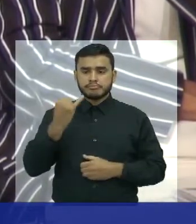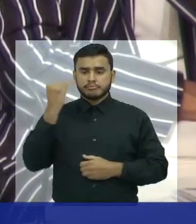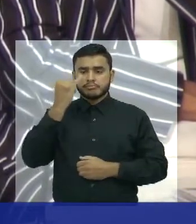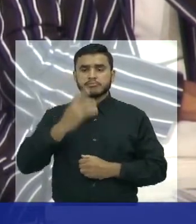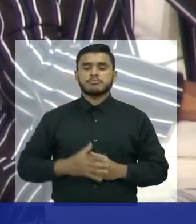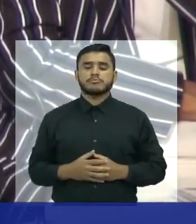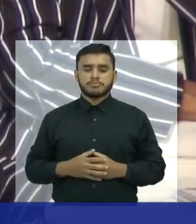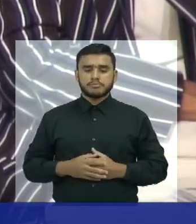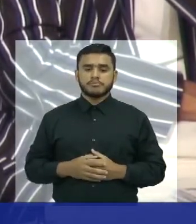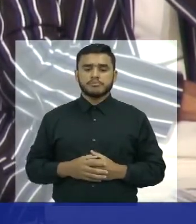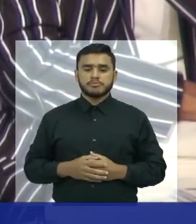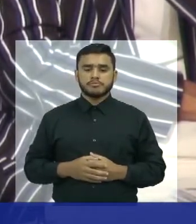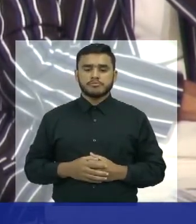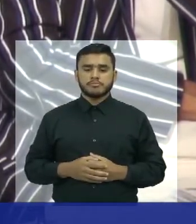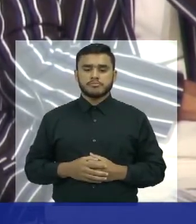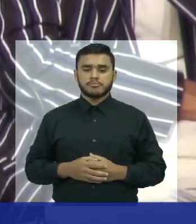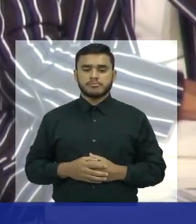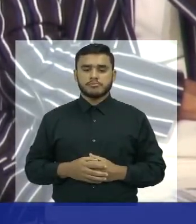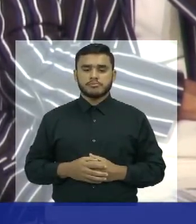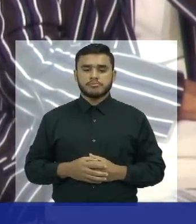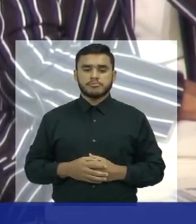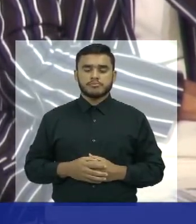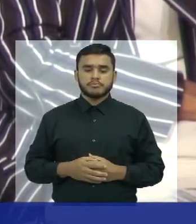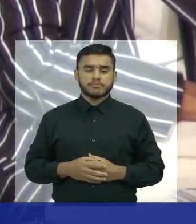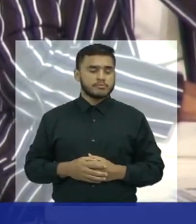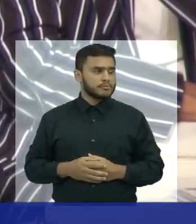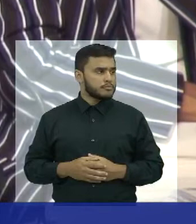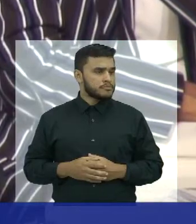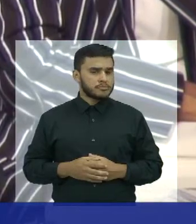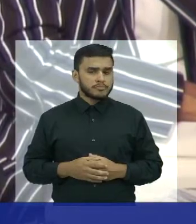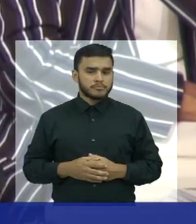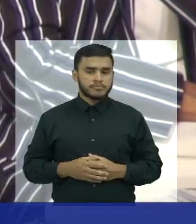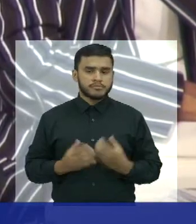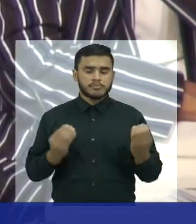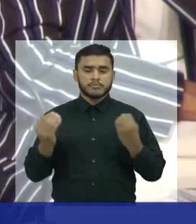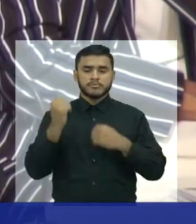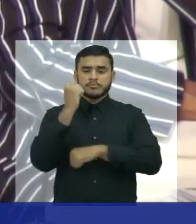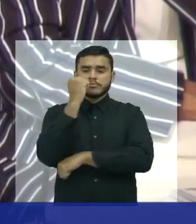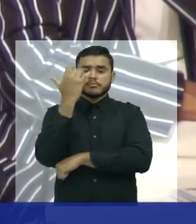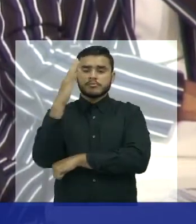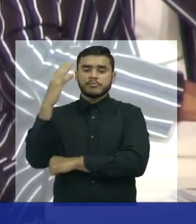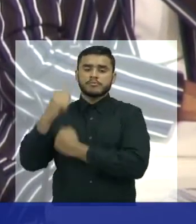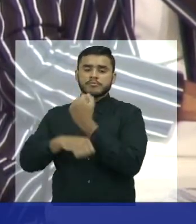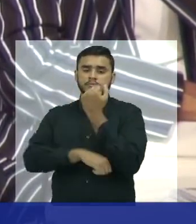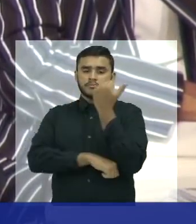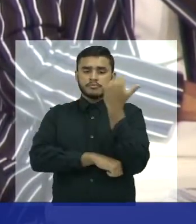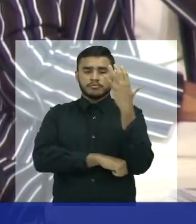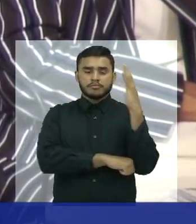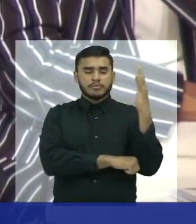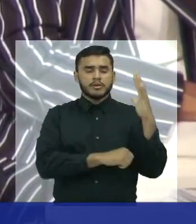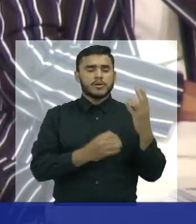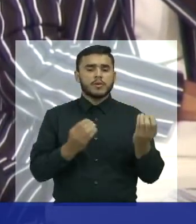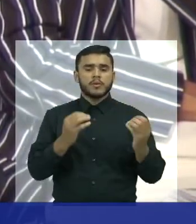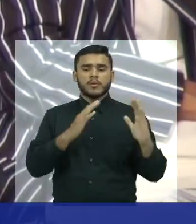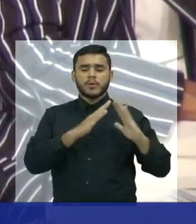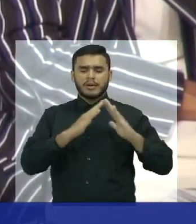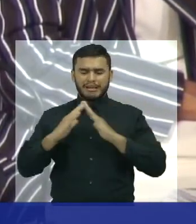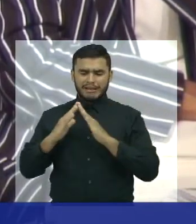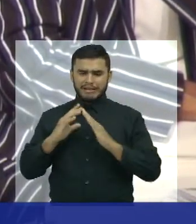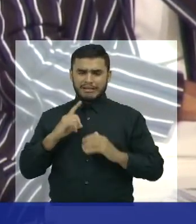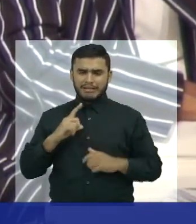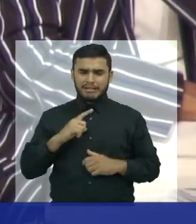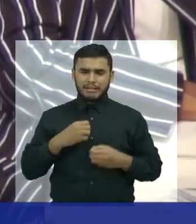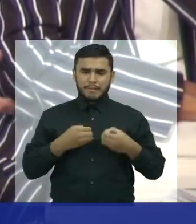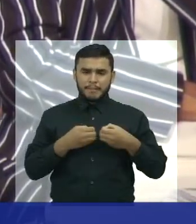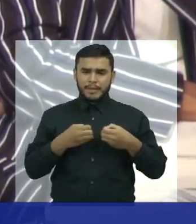Nós temos uma questão sobre degradação ambiental, infração, em habitações que estão na beira